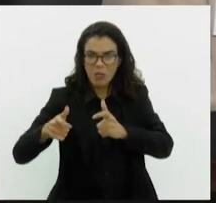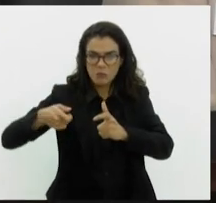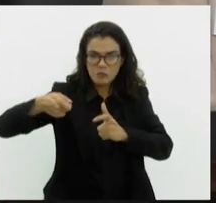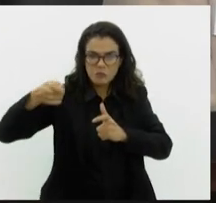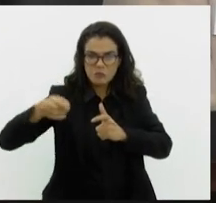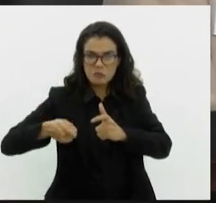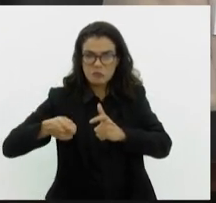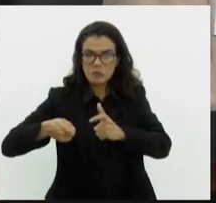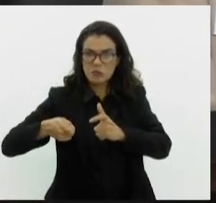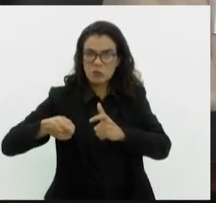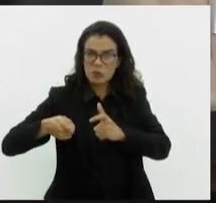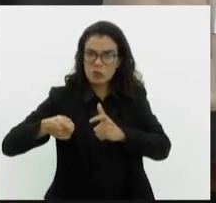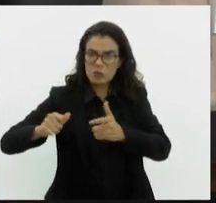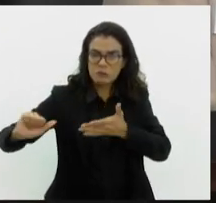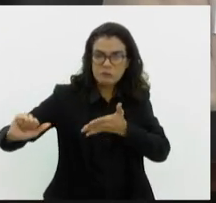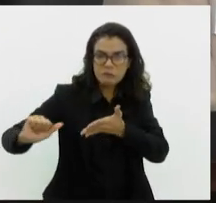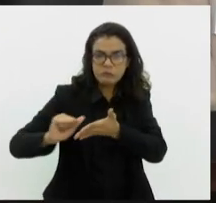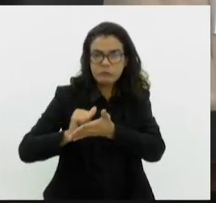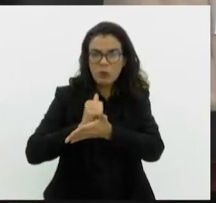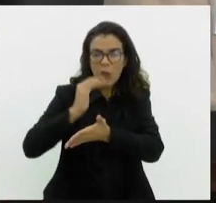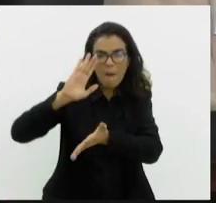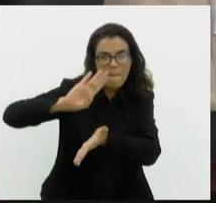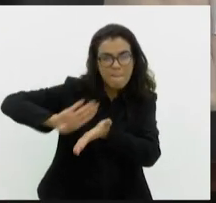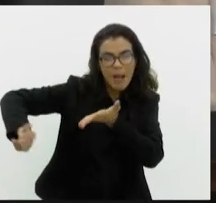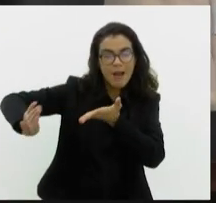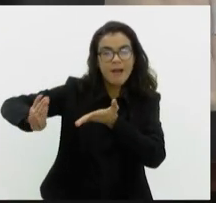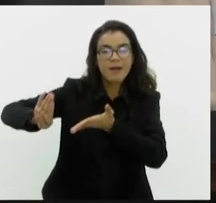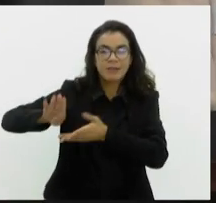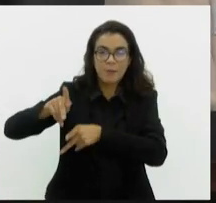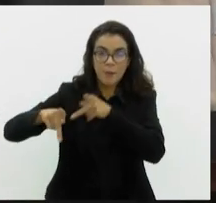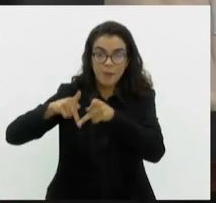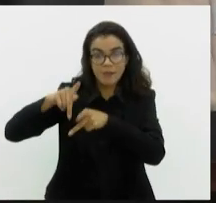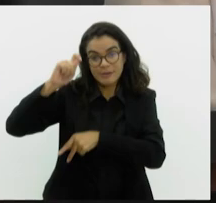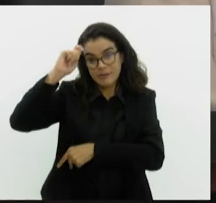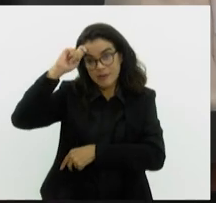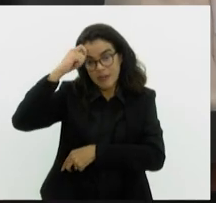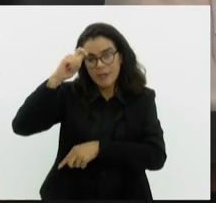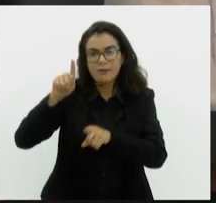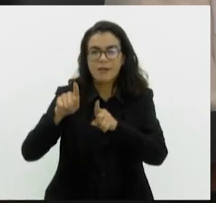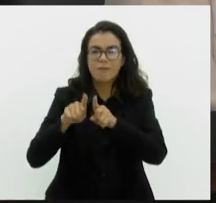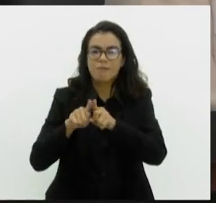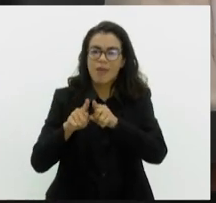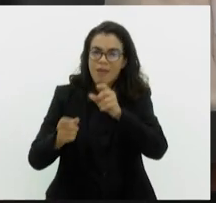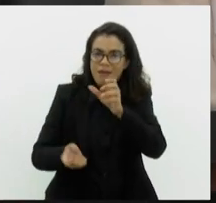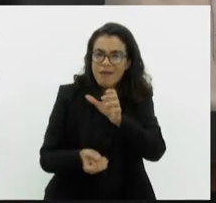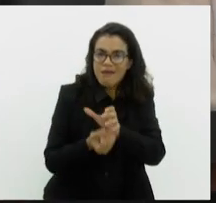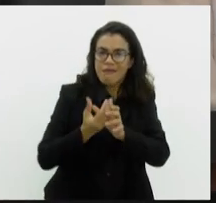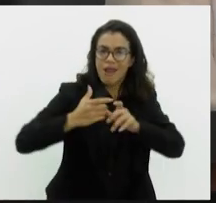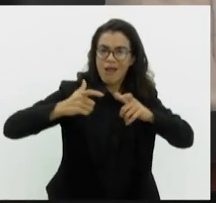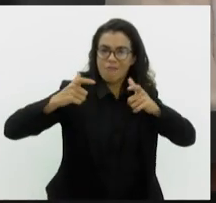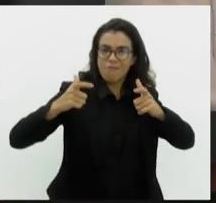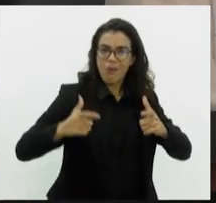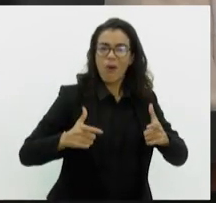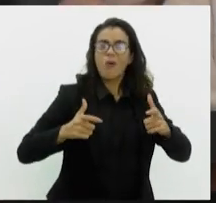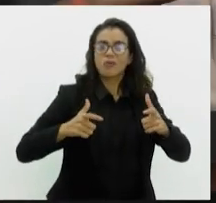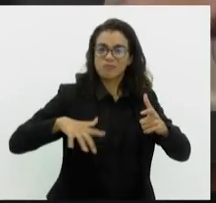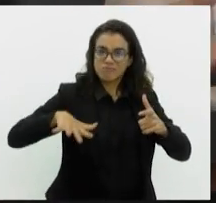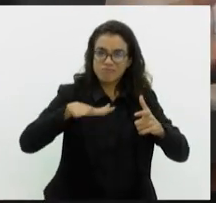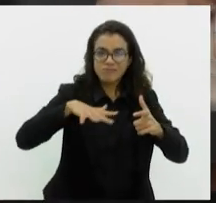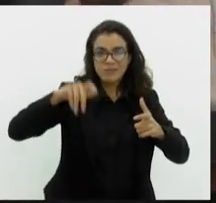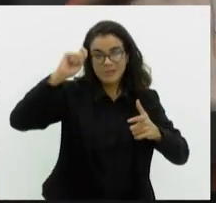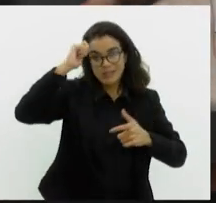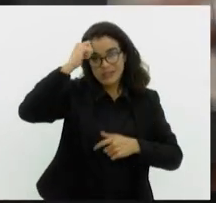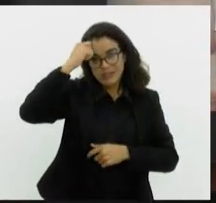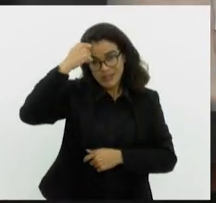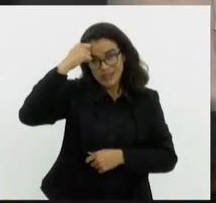que sempre foram espaços de apagamento para o nosso povo, trazendo, sim, a nossa permanência, a nossa altivez, a nossa